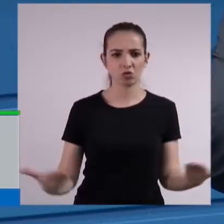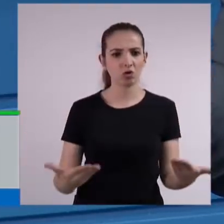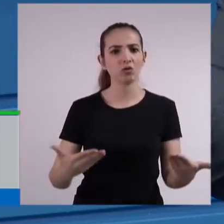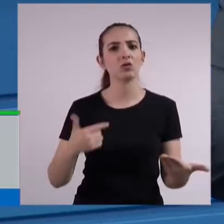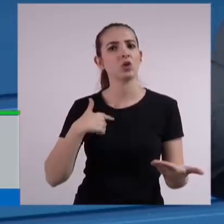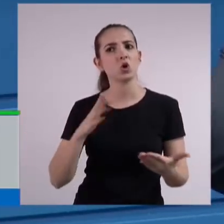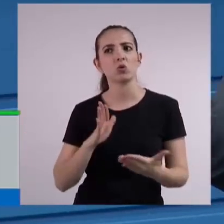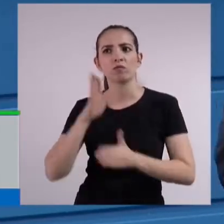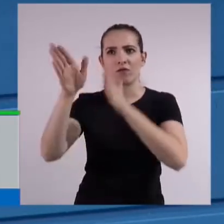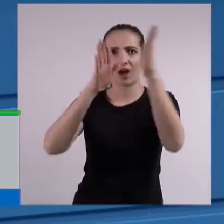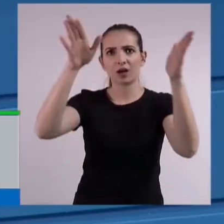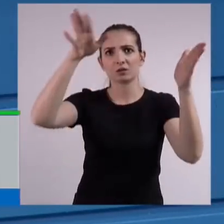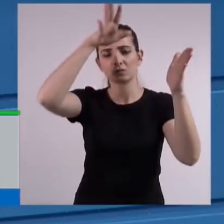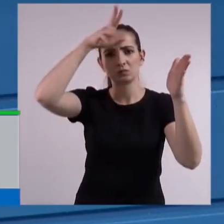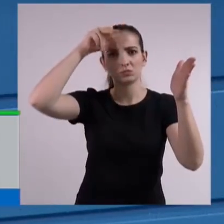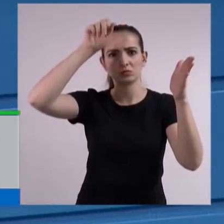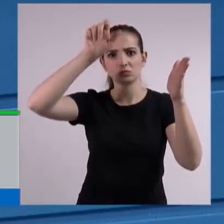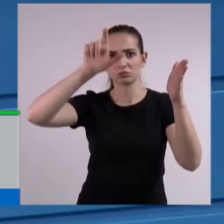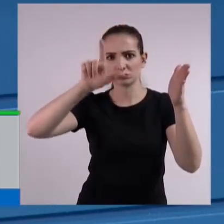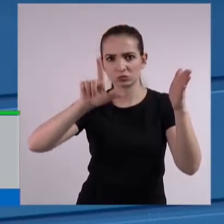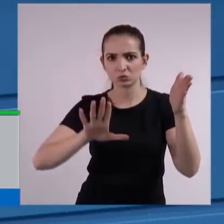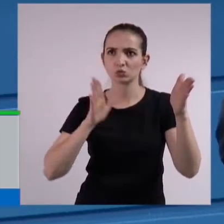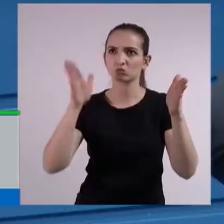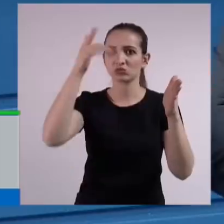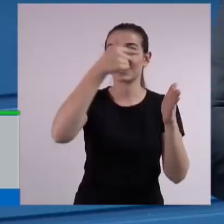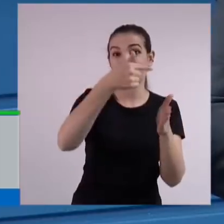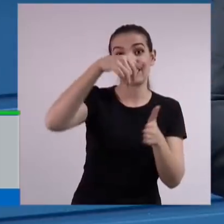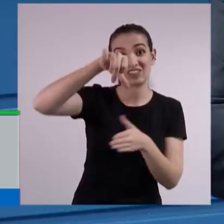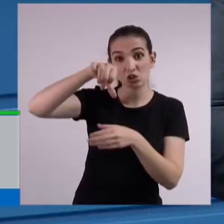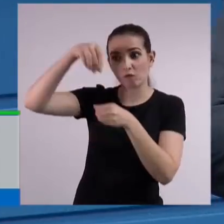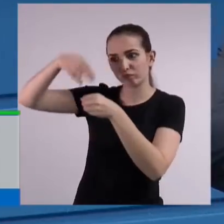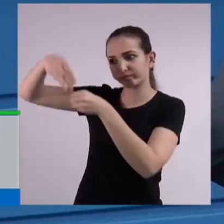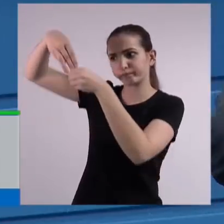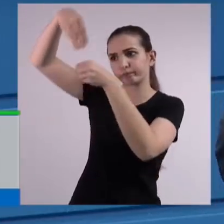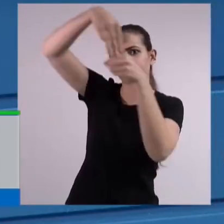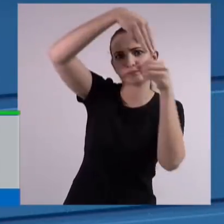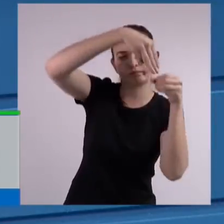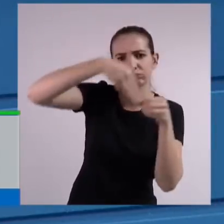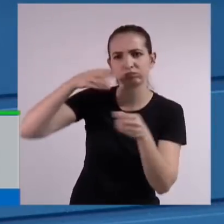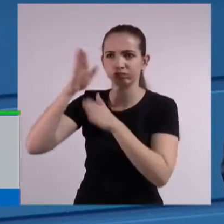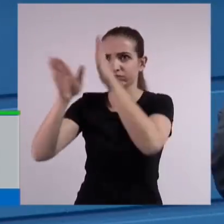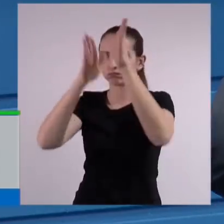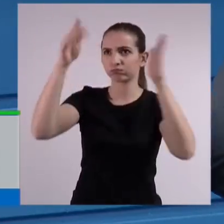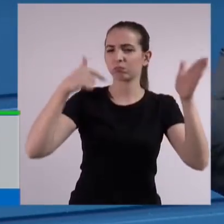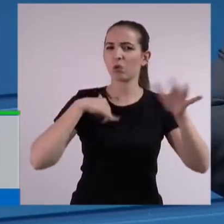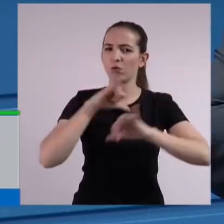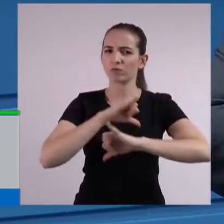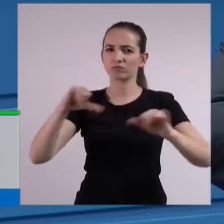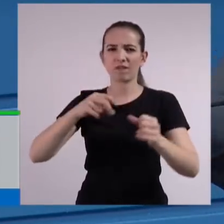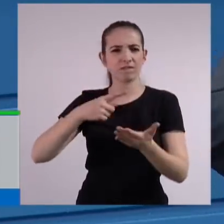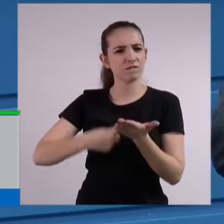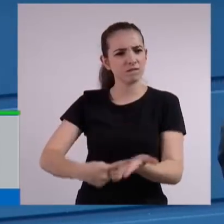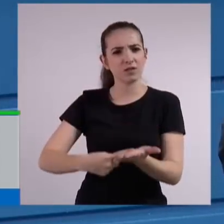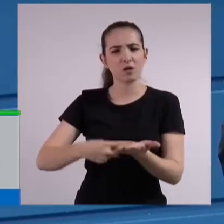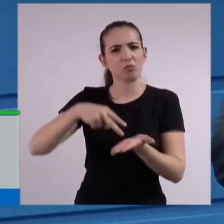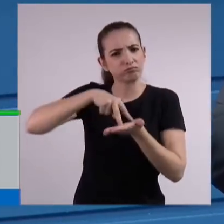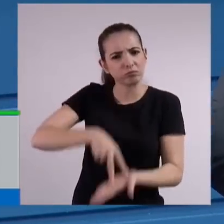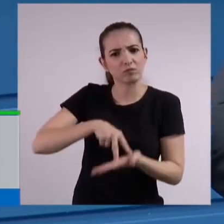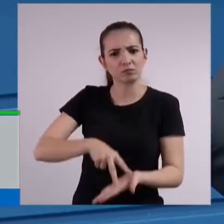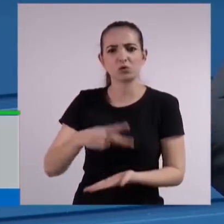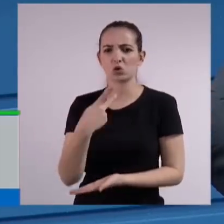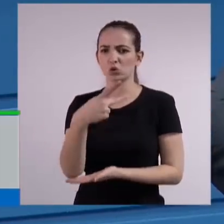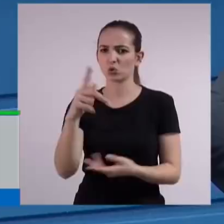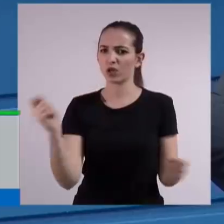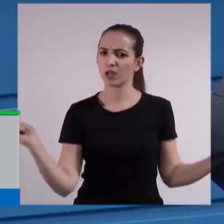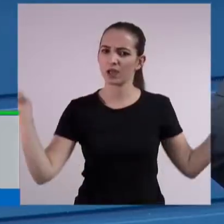estado, pelos 79 municípios do nosso estado, afirmando a sua competência, a